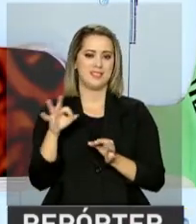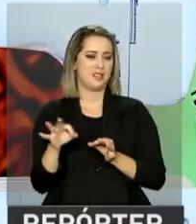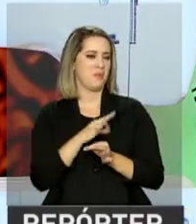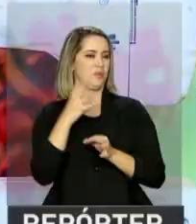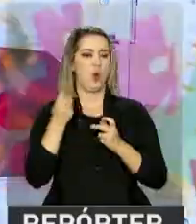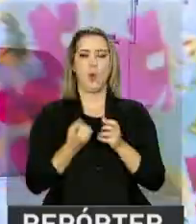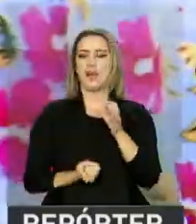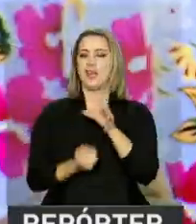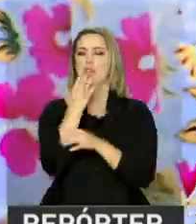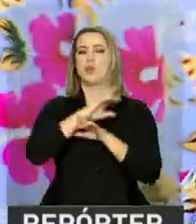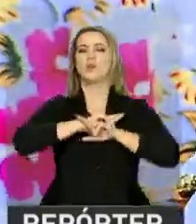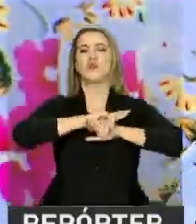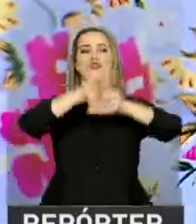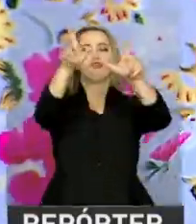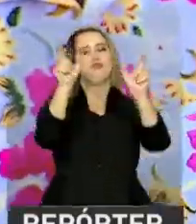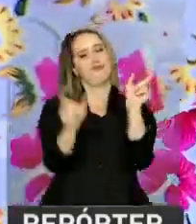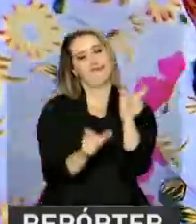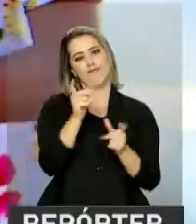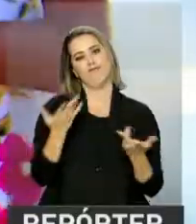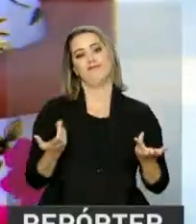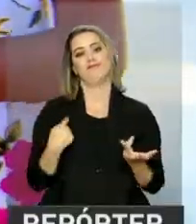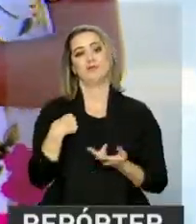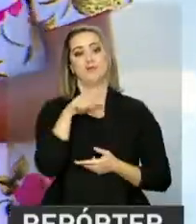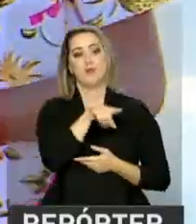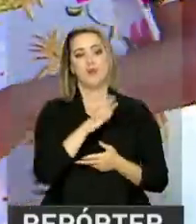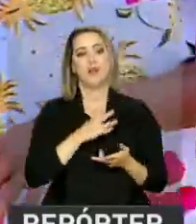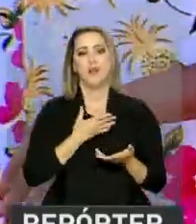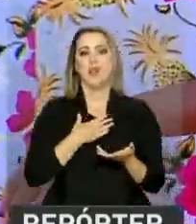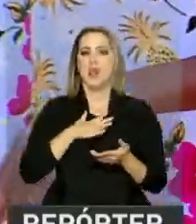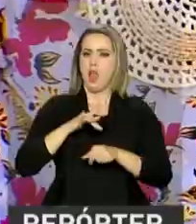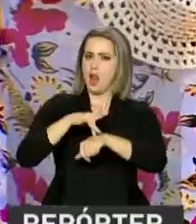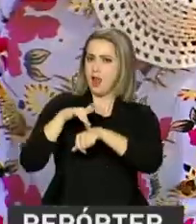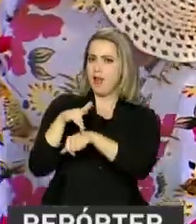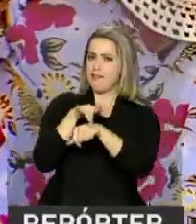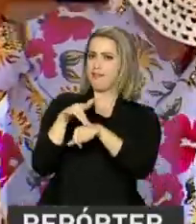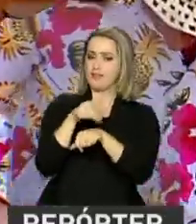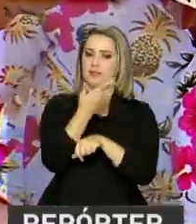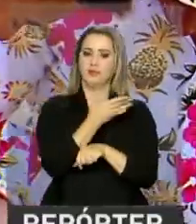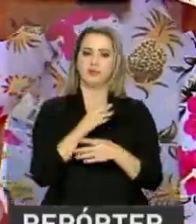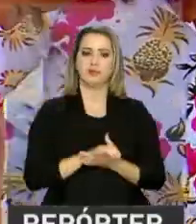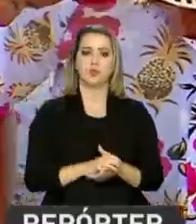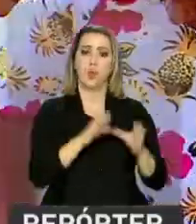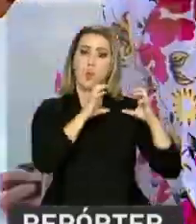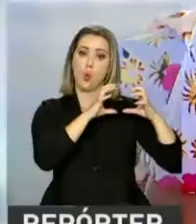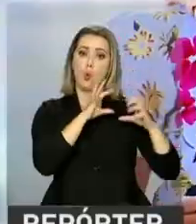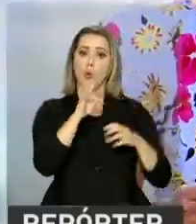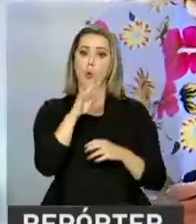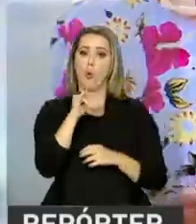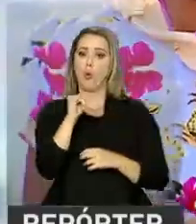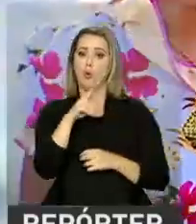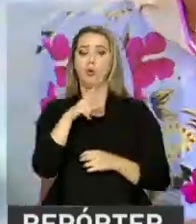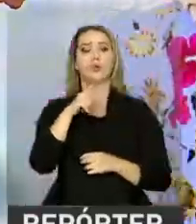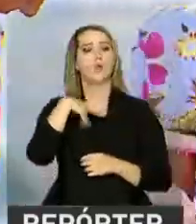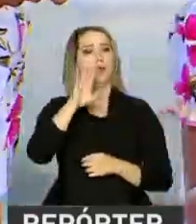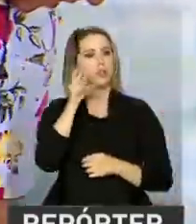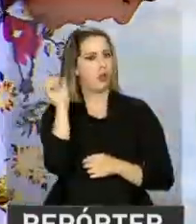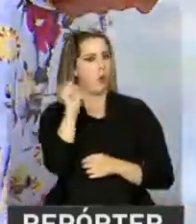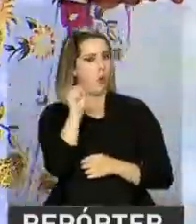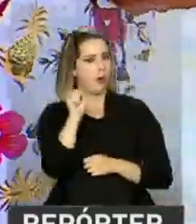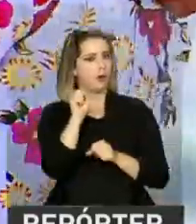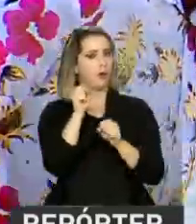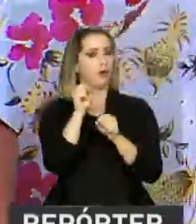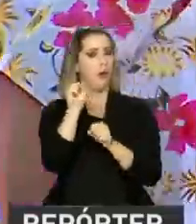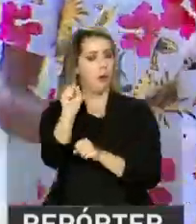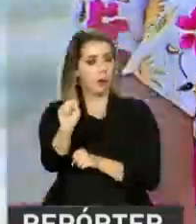quanto é de modelo. Na roda que Cício canta, Maria é dançadeira. O coco trupé da família Gomes já tem 8 anos. O